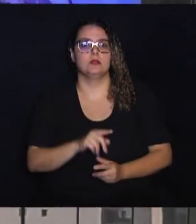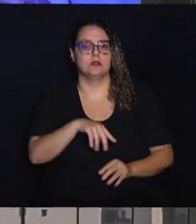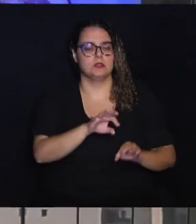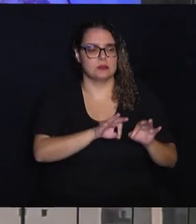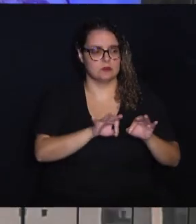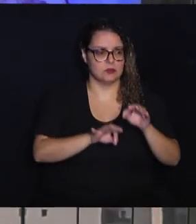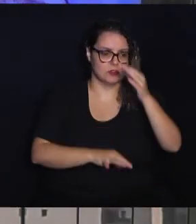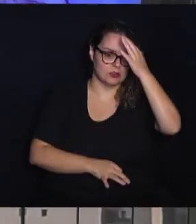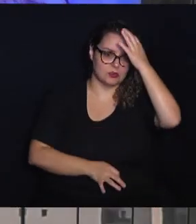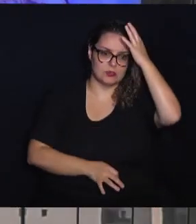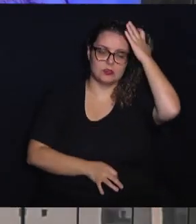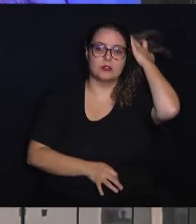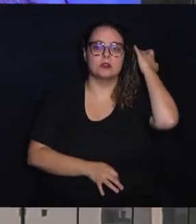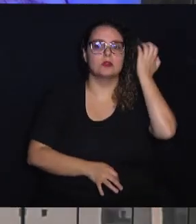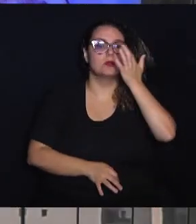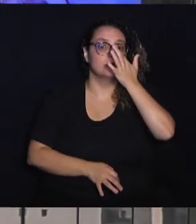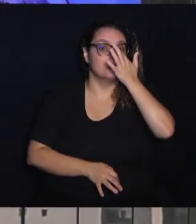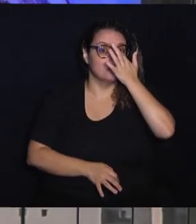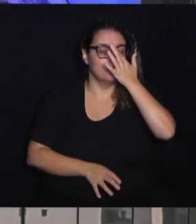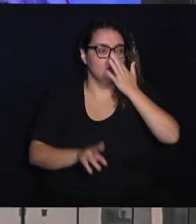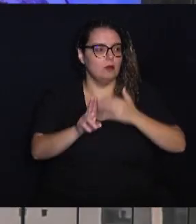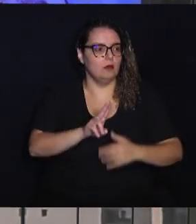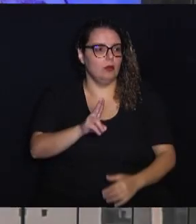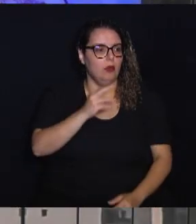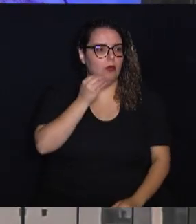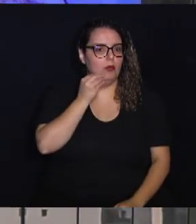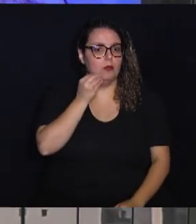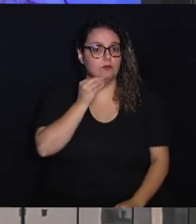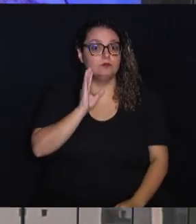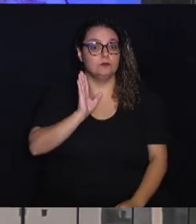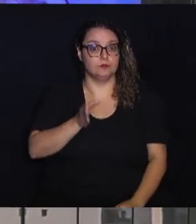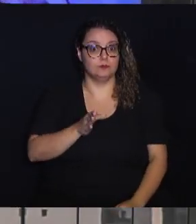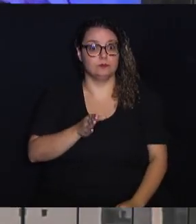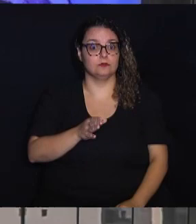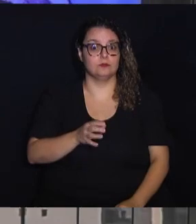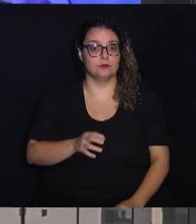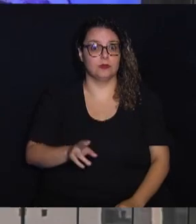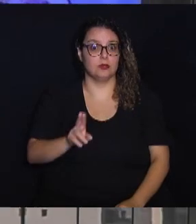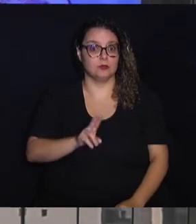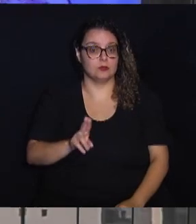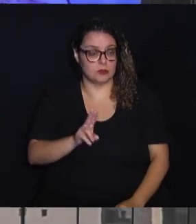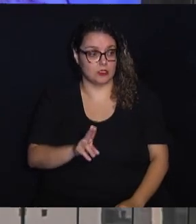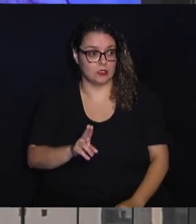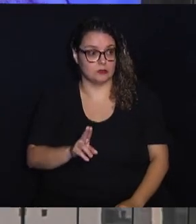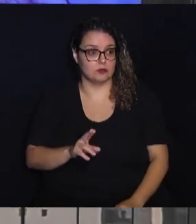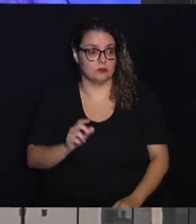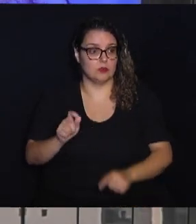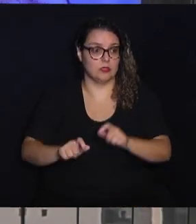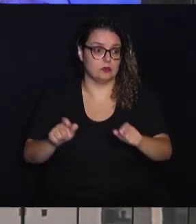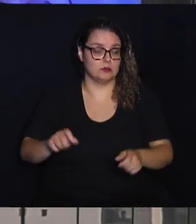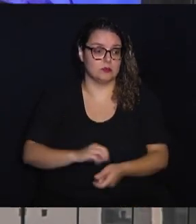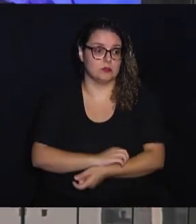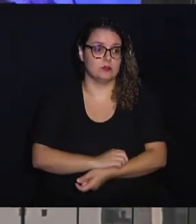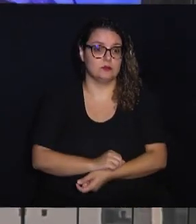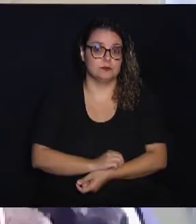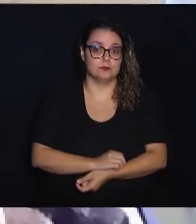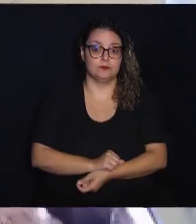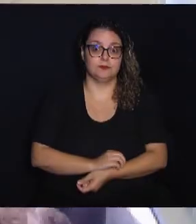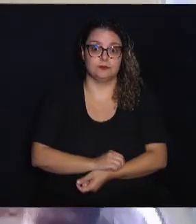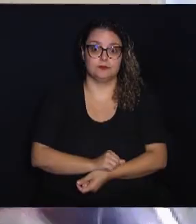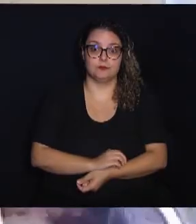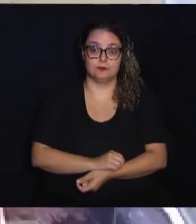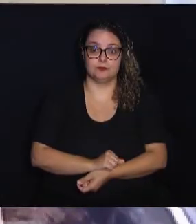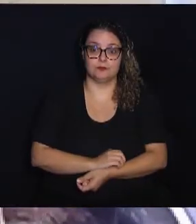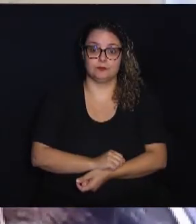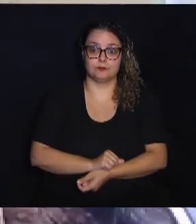projeto, ele ainda ele está sendo aplicado, ainda está sendo testado, ou ele já pode ser escalado, Gabriela?